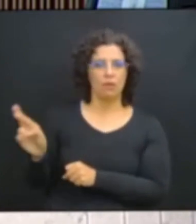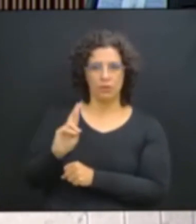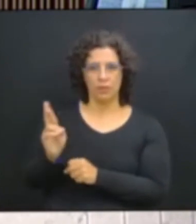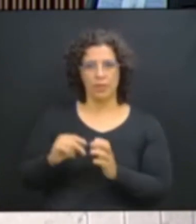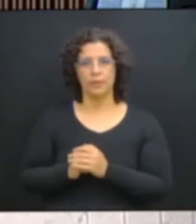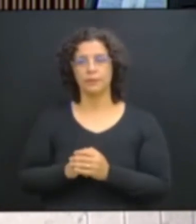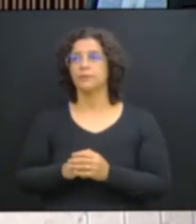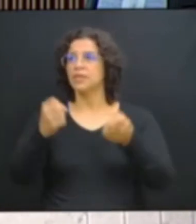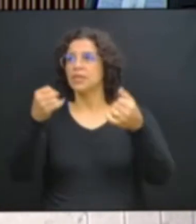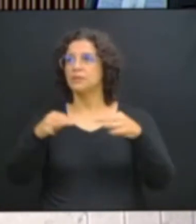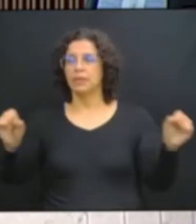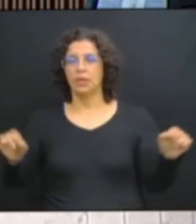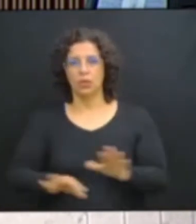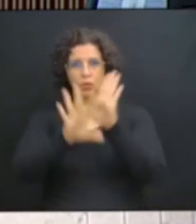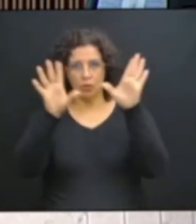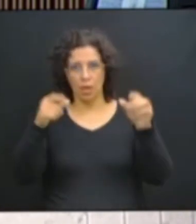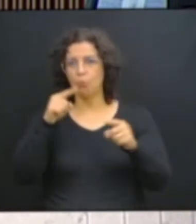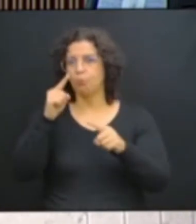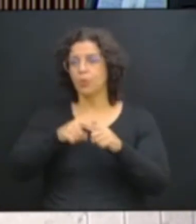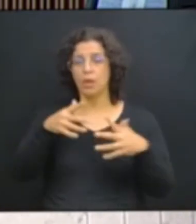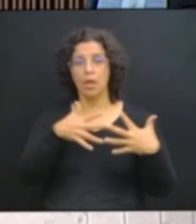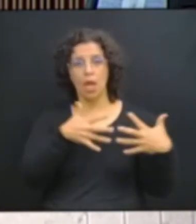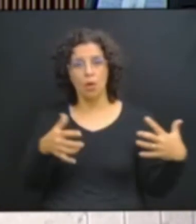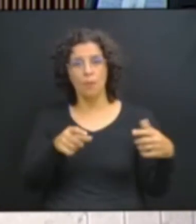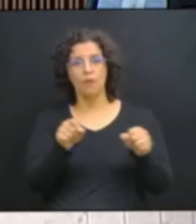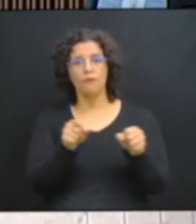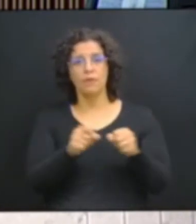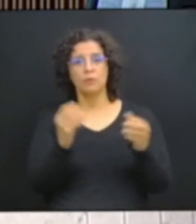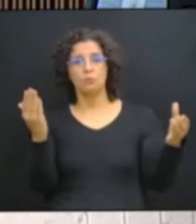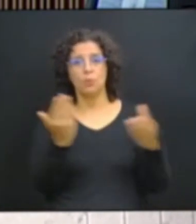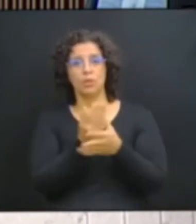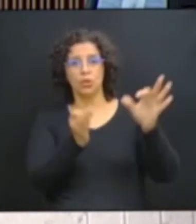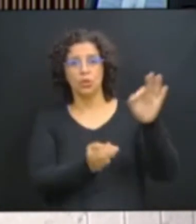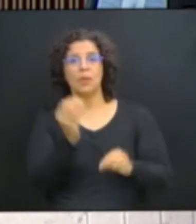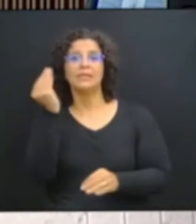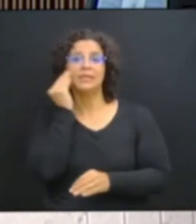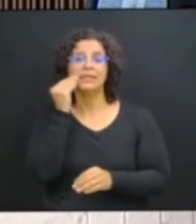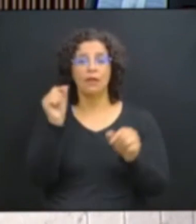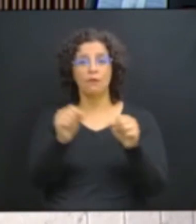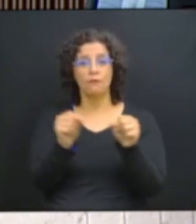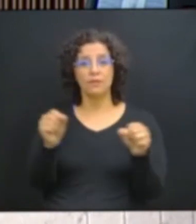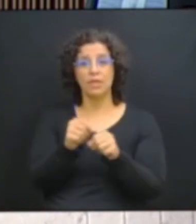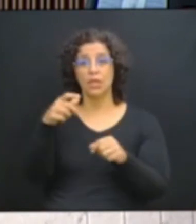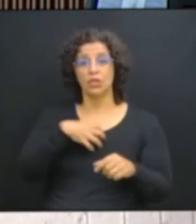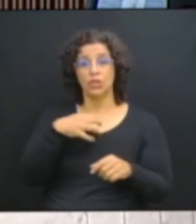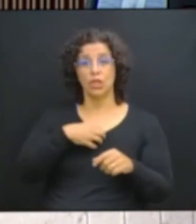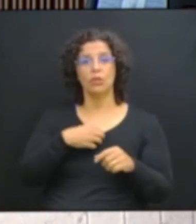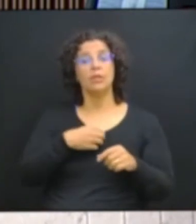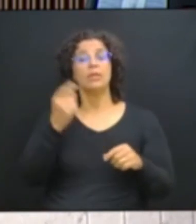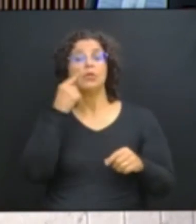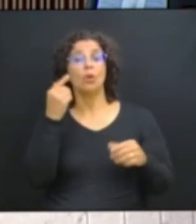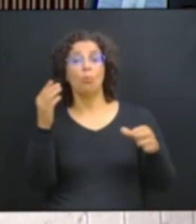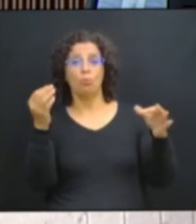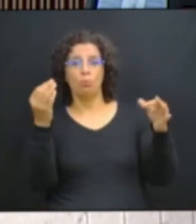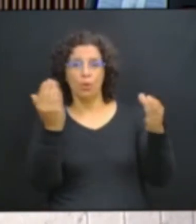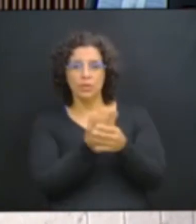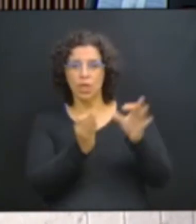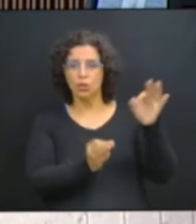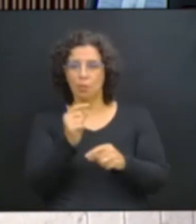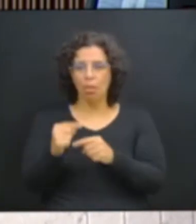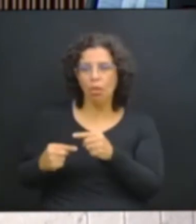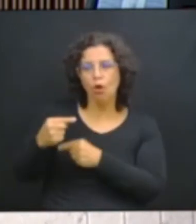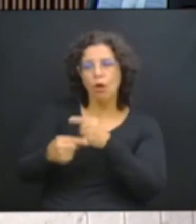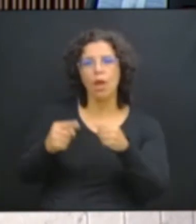No português, claro, por que a Copel entrou com uma ação para anular uma sentença arbitral? É meramente